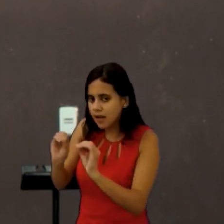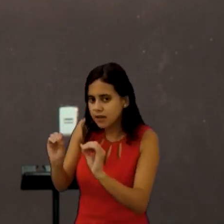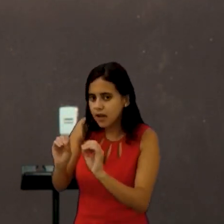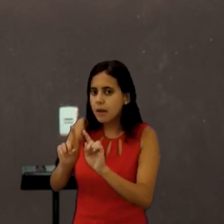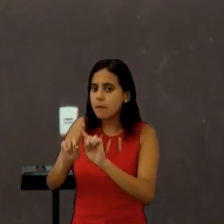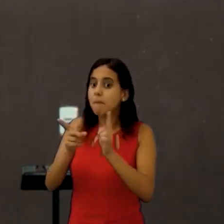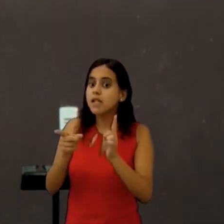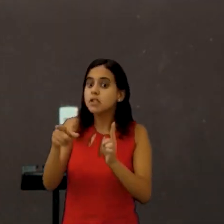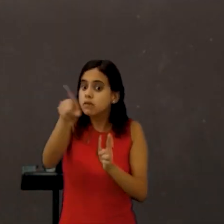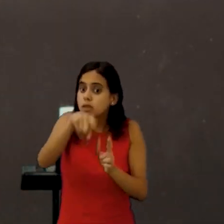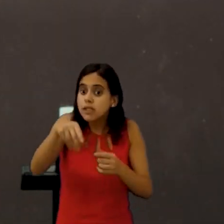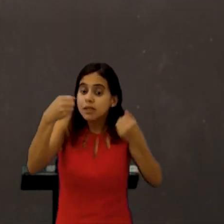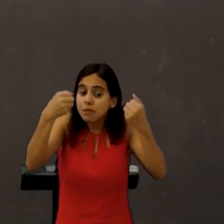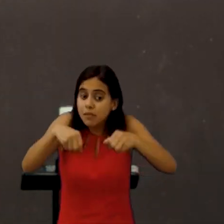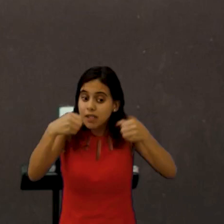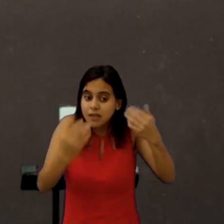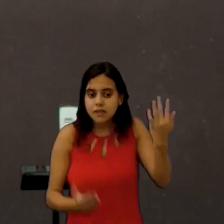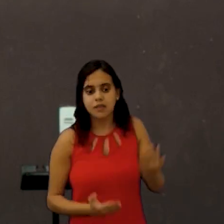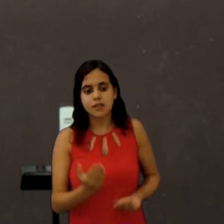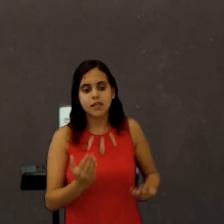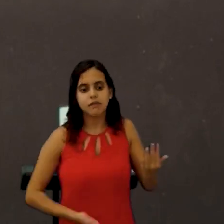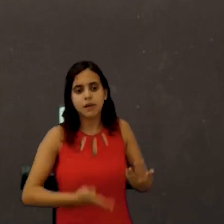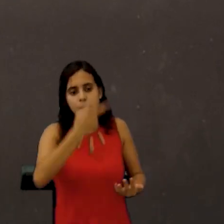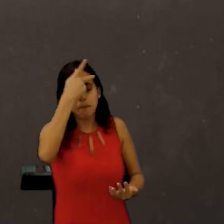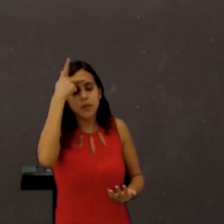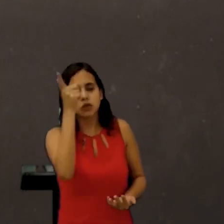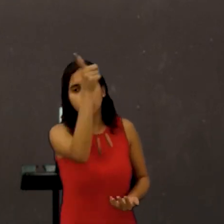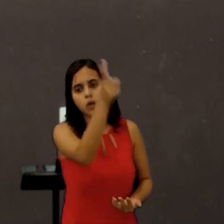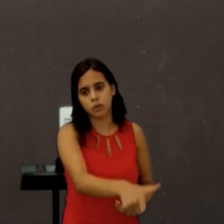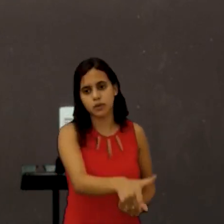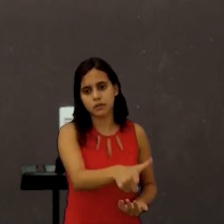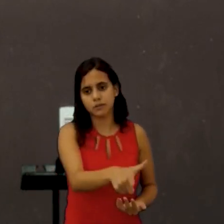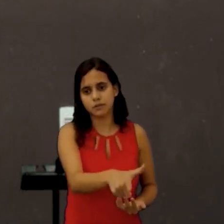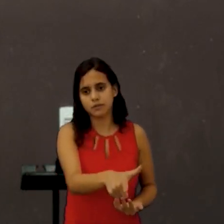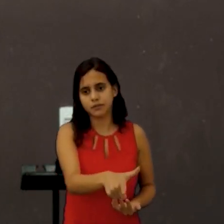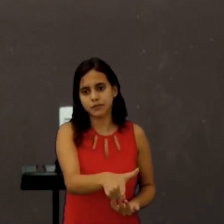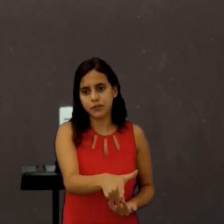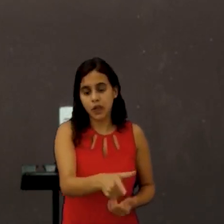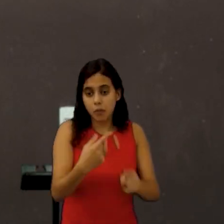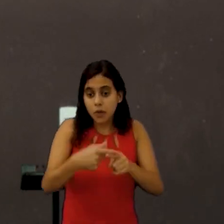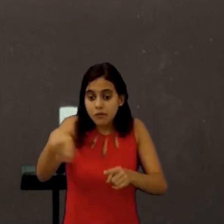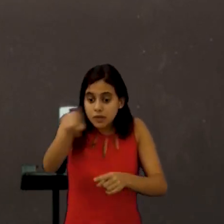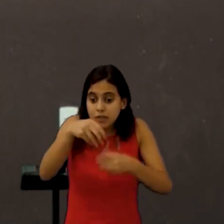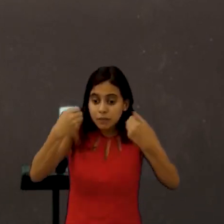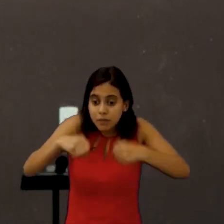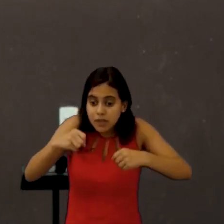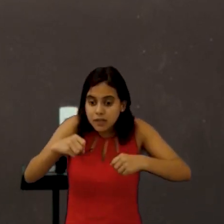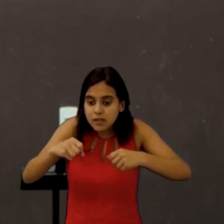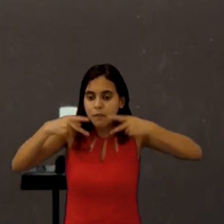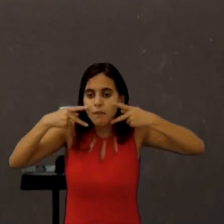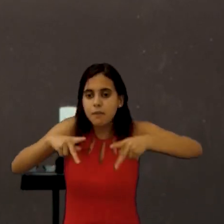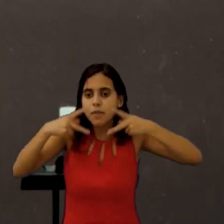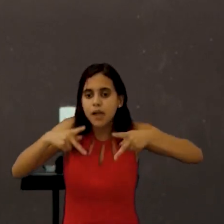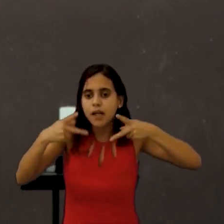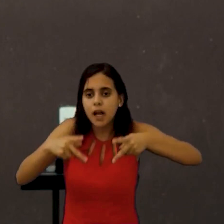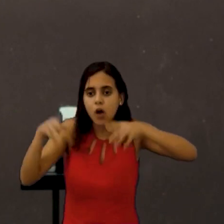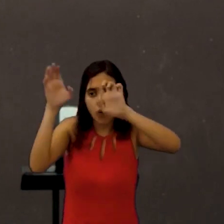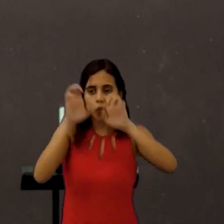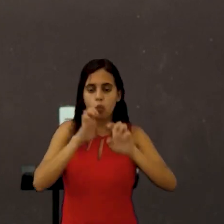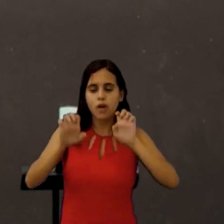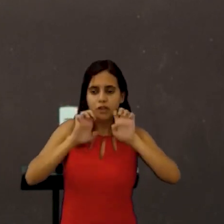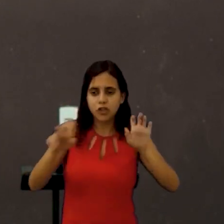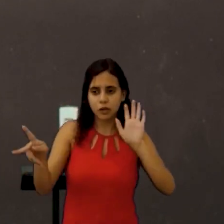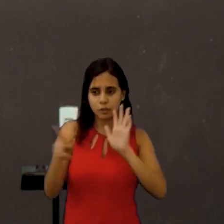você deve ao próximo, no sentido de apresentá-lo o evangelho da paz. O apóstolo Paulo, ele reconhece